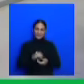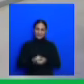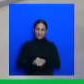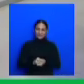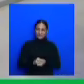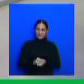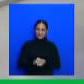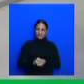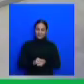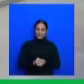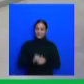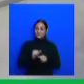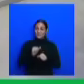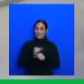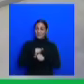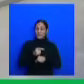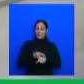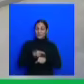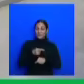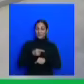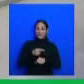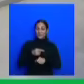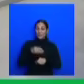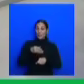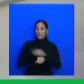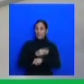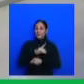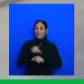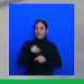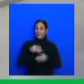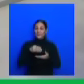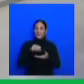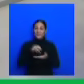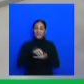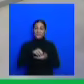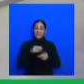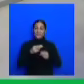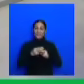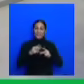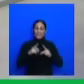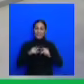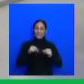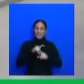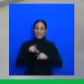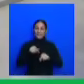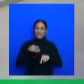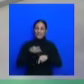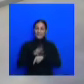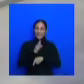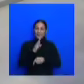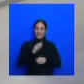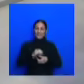confirmações. Aguardando agora apenas a validação do sorteio com a matriz da Caixa em Brasília. Sorteio validado!